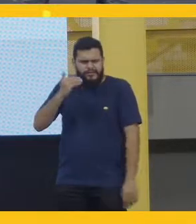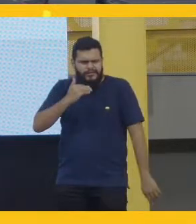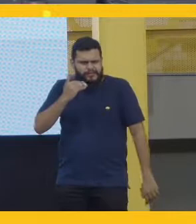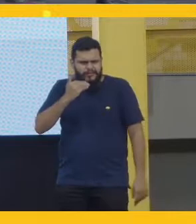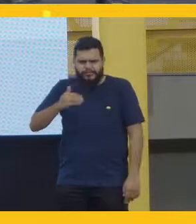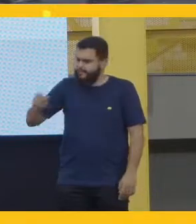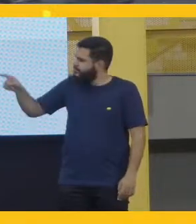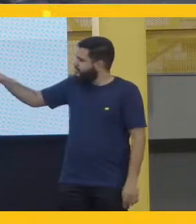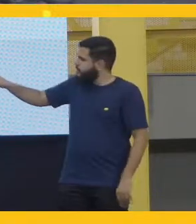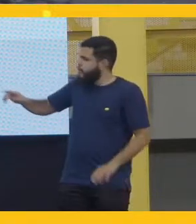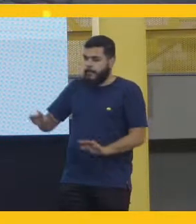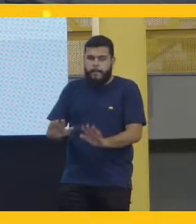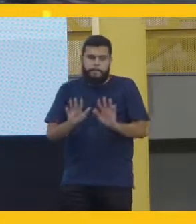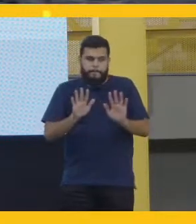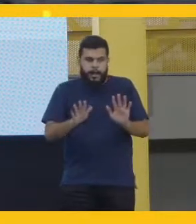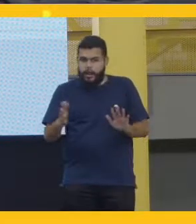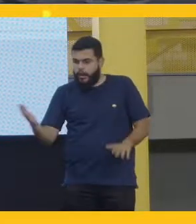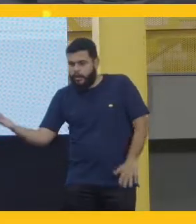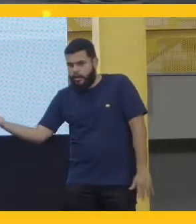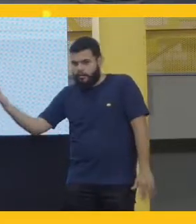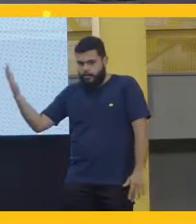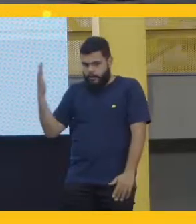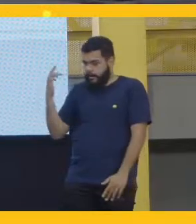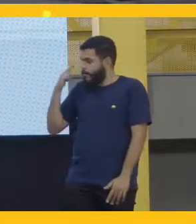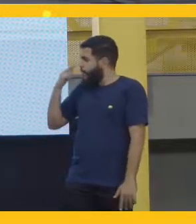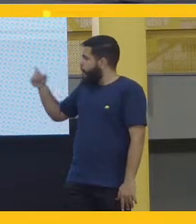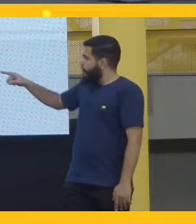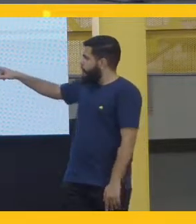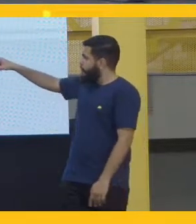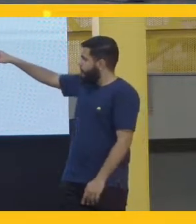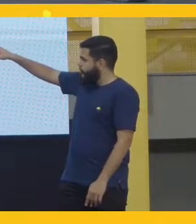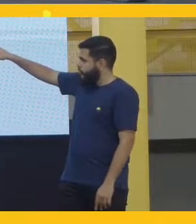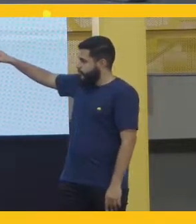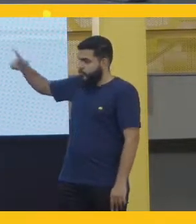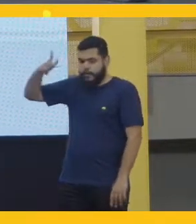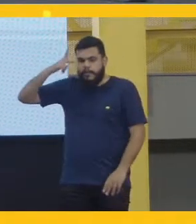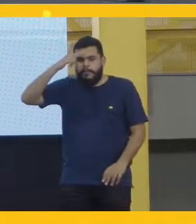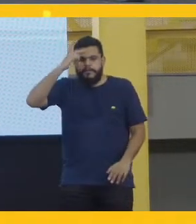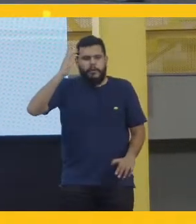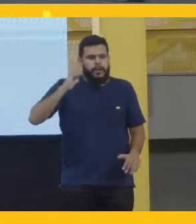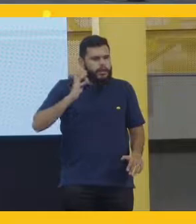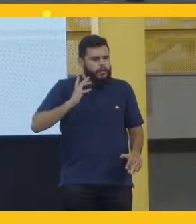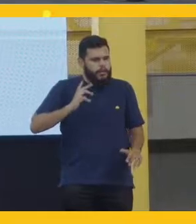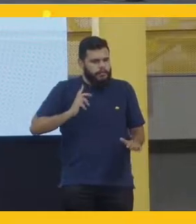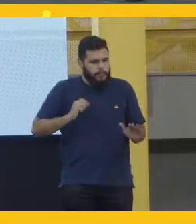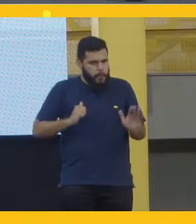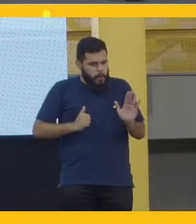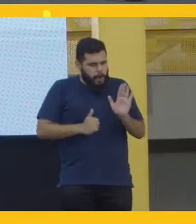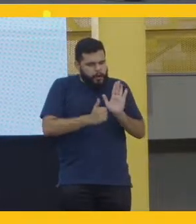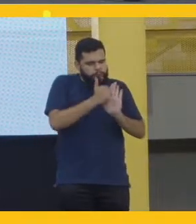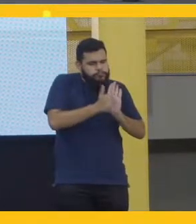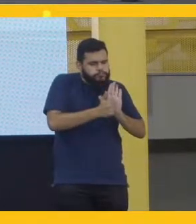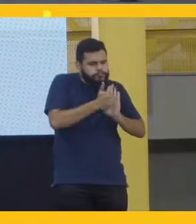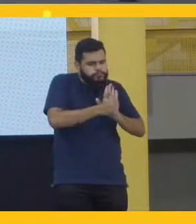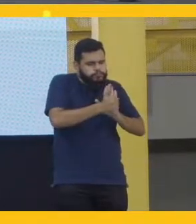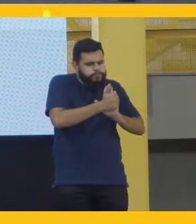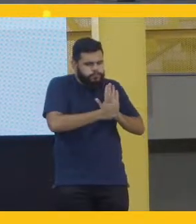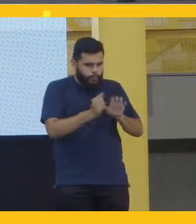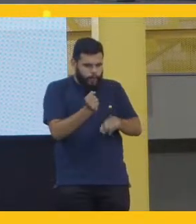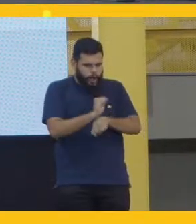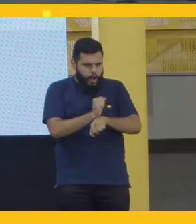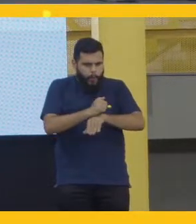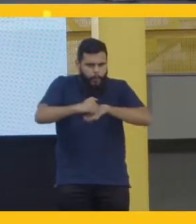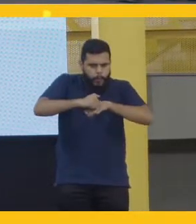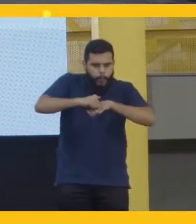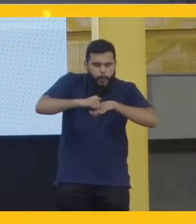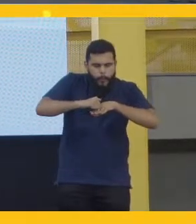Mas aí, desse outro lado, foi depois de a pessoa já ter dado aquele polimento. O que